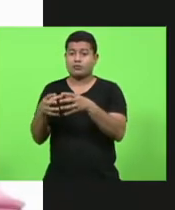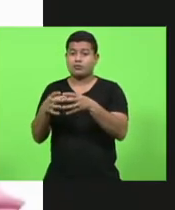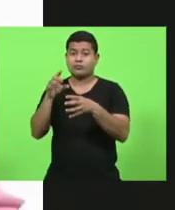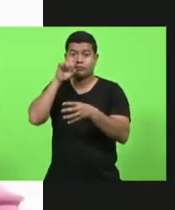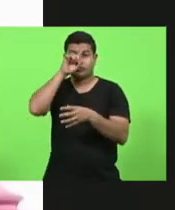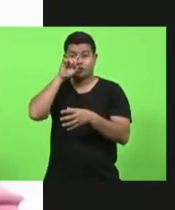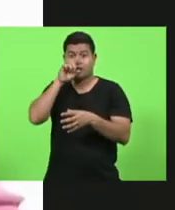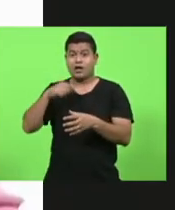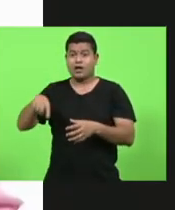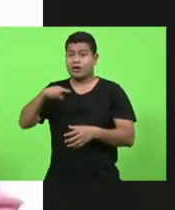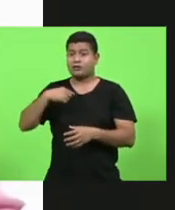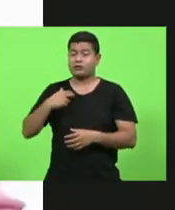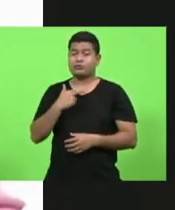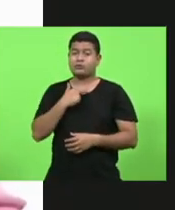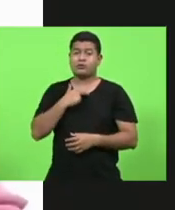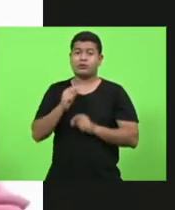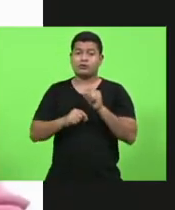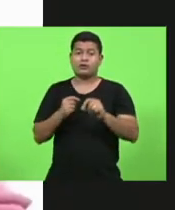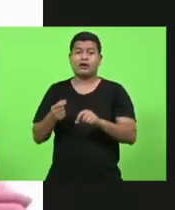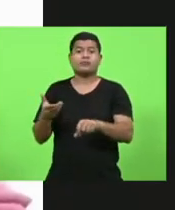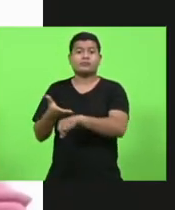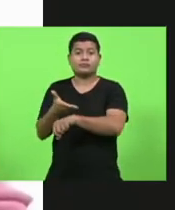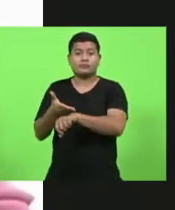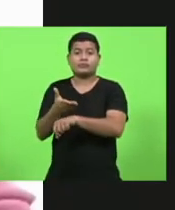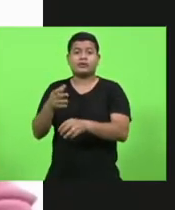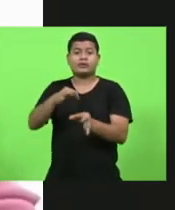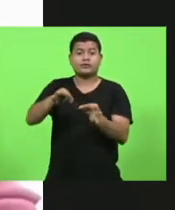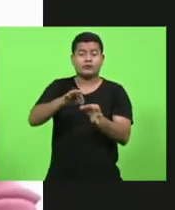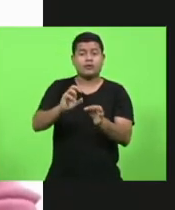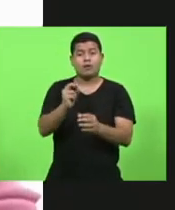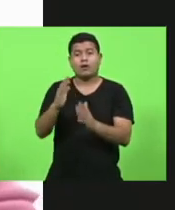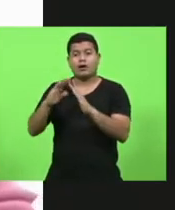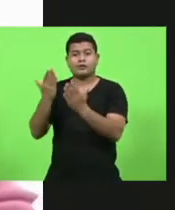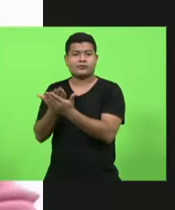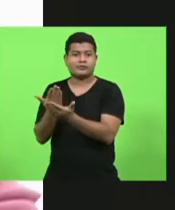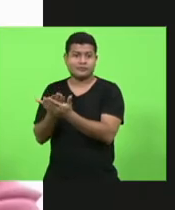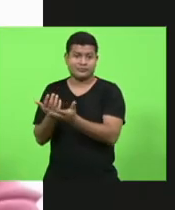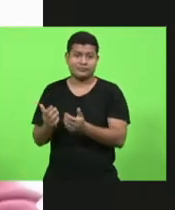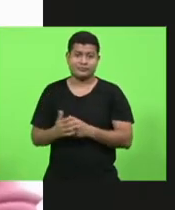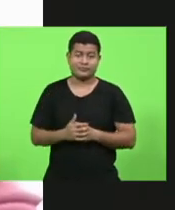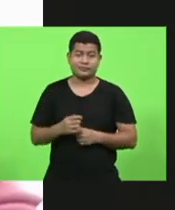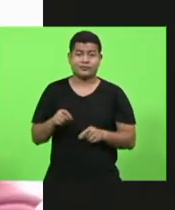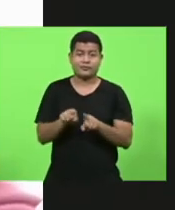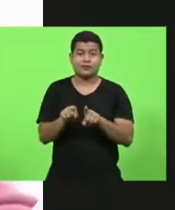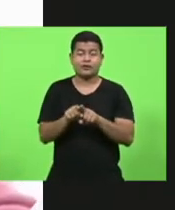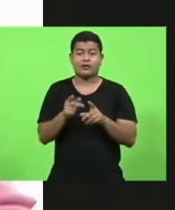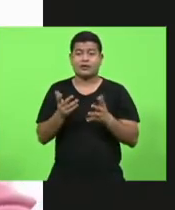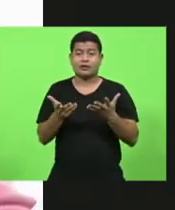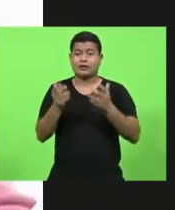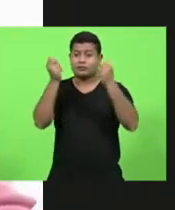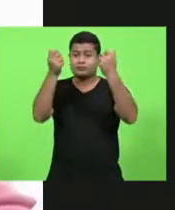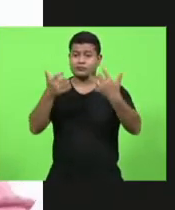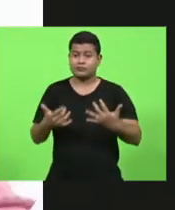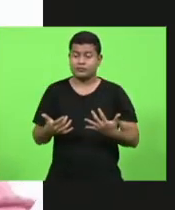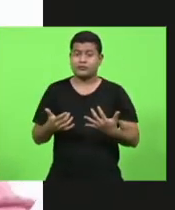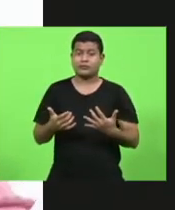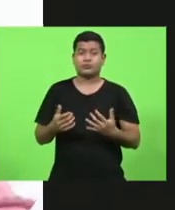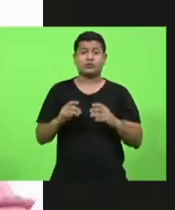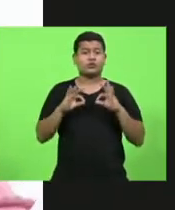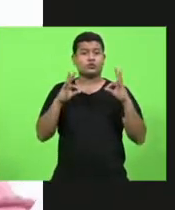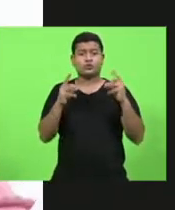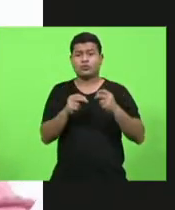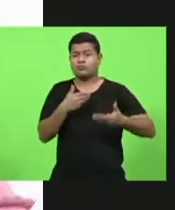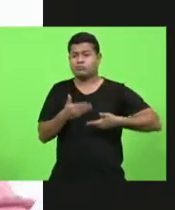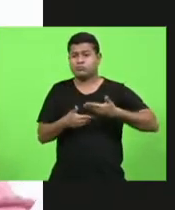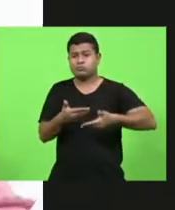não poderiam estar frequentando as instituições e as escolas. Também gostaria de trazer todo o processo de que